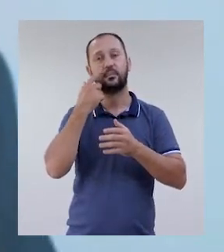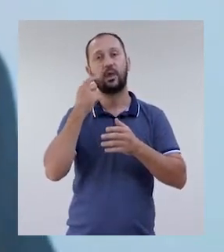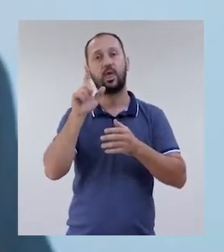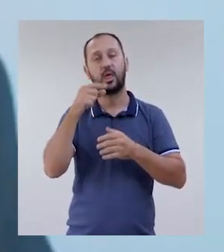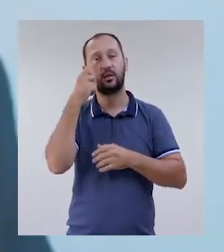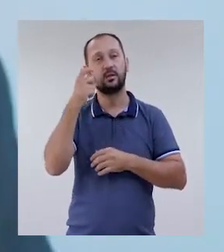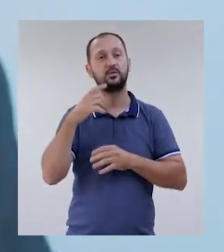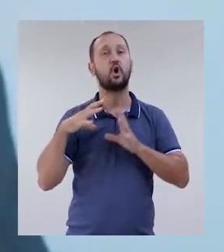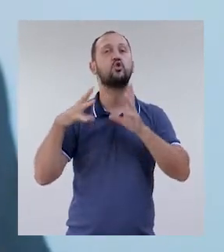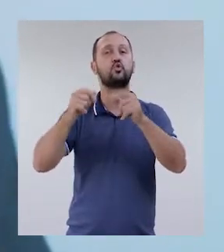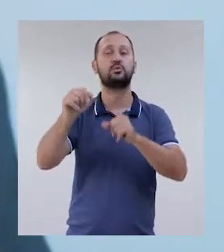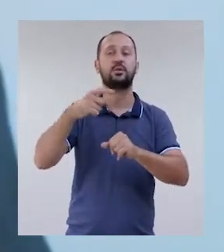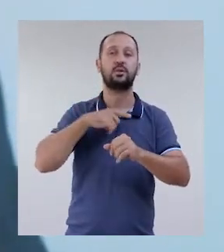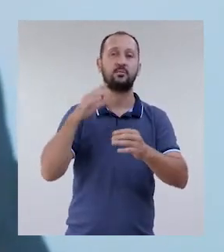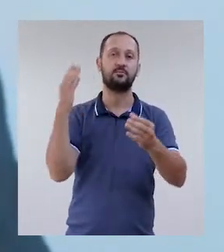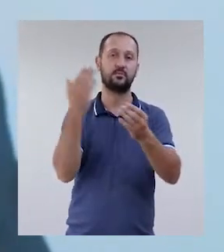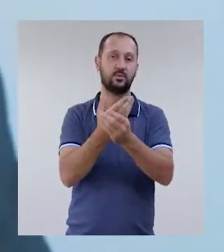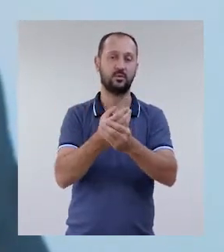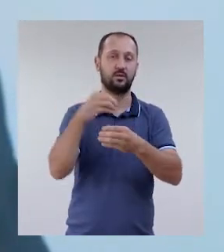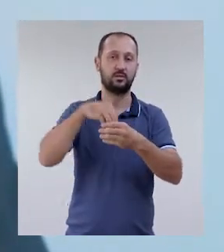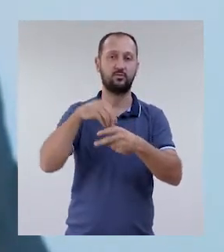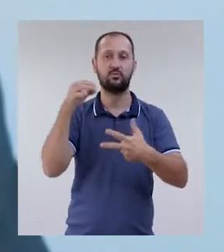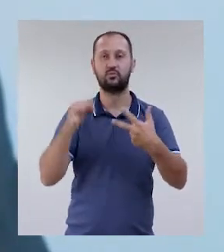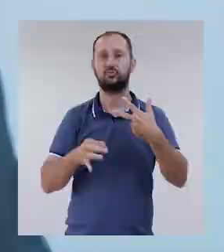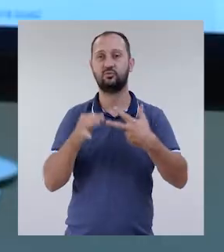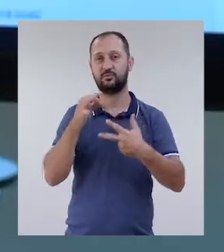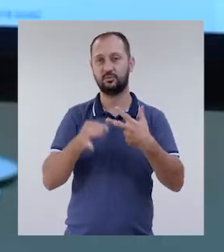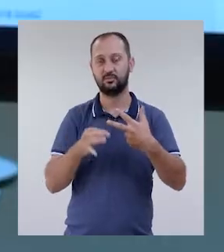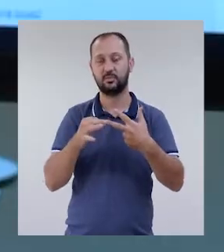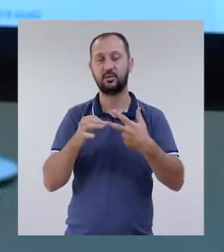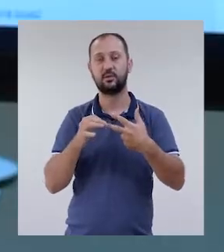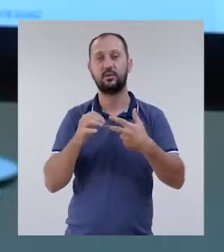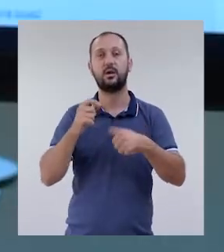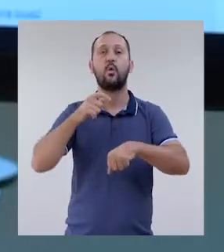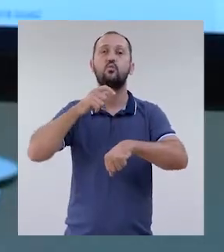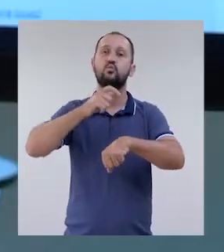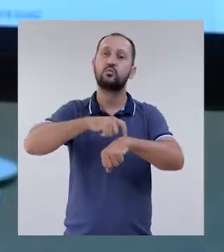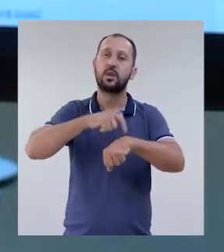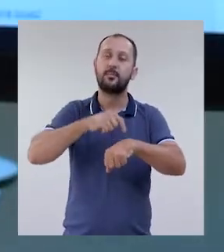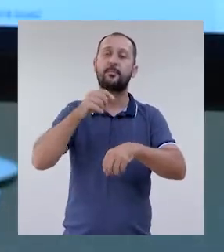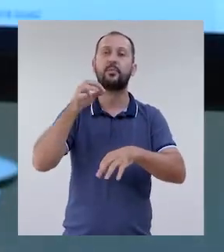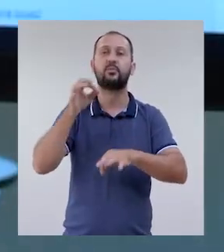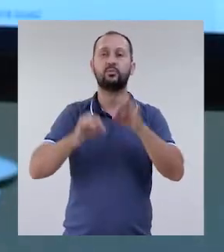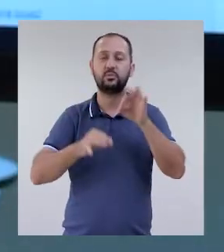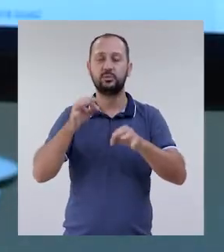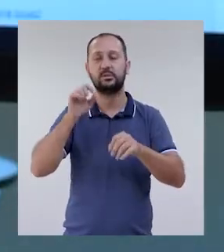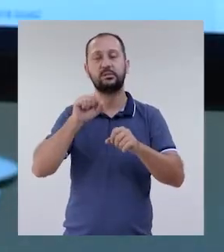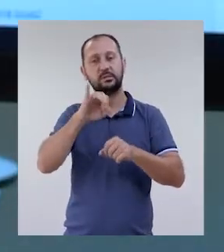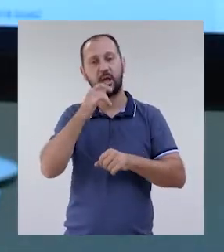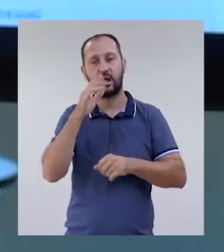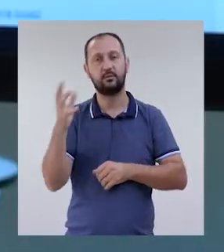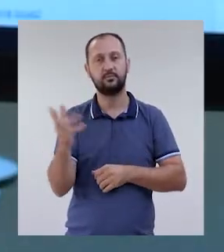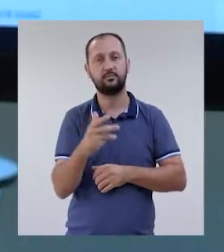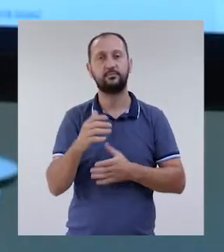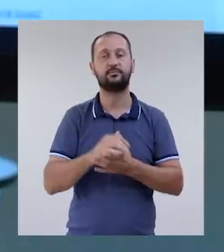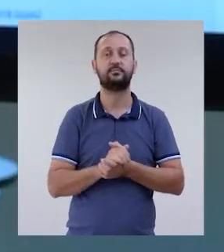atinge ou interessa a todos que têm processo no judiciário, que diz respeito ao tempo de julgamento ou à